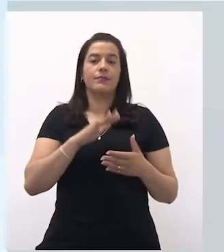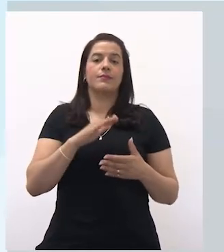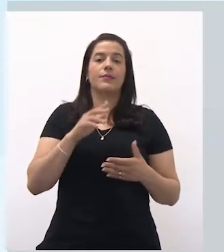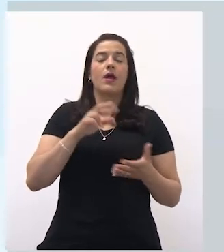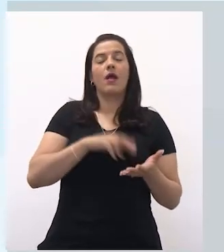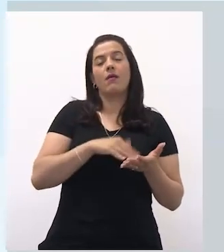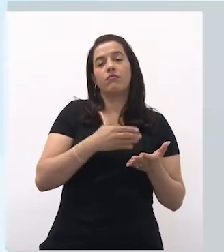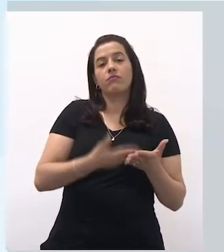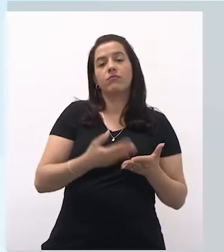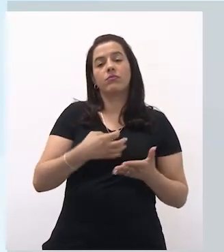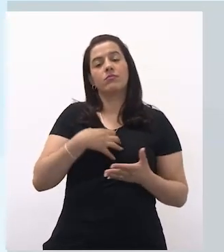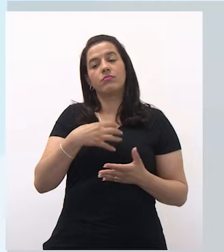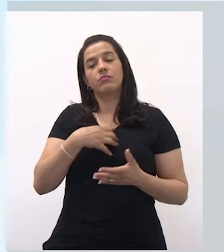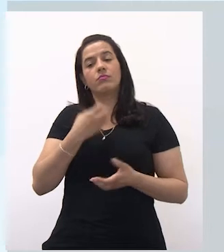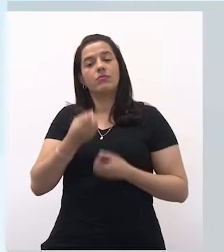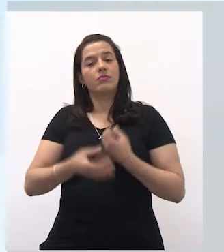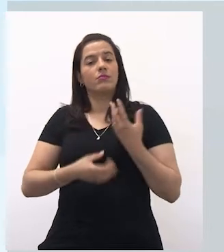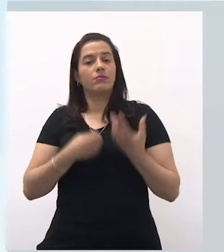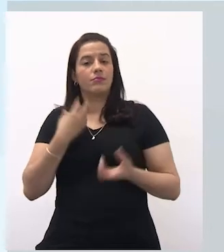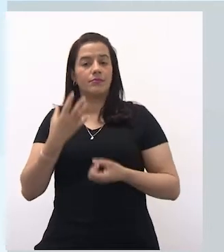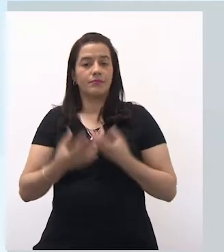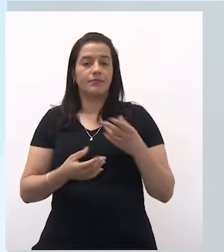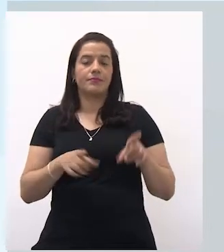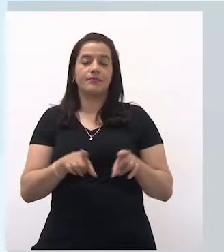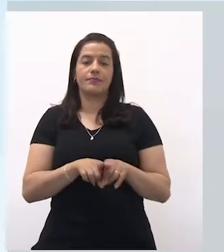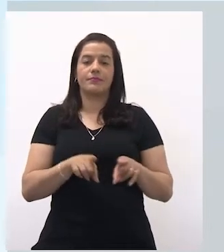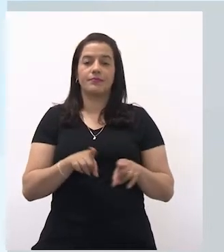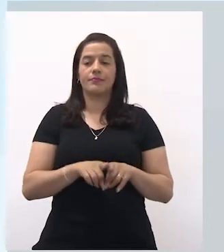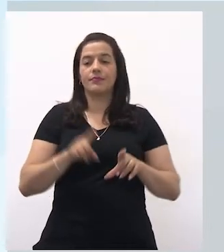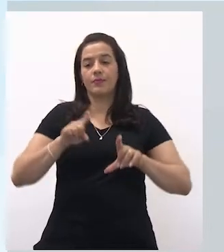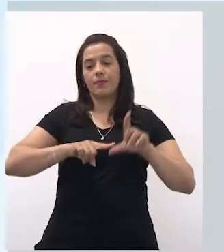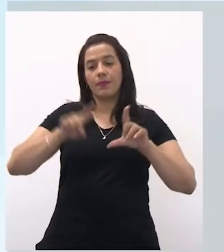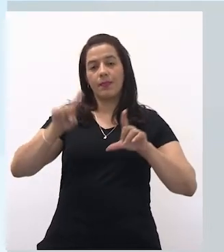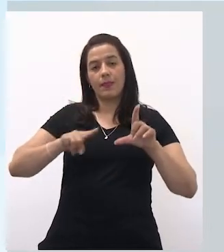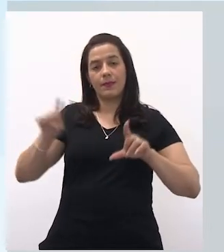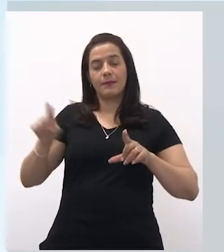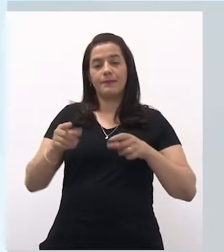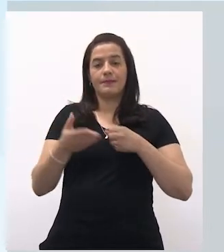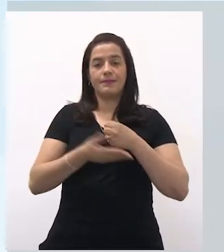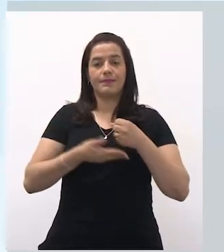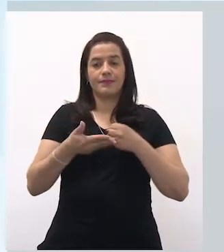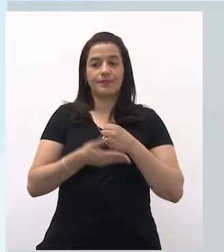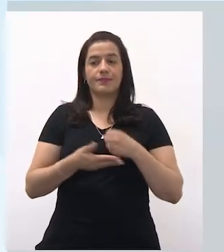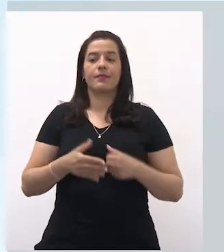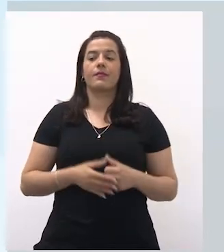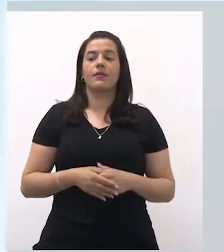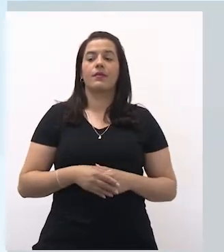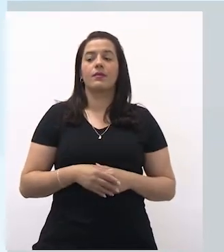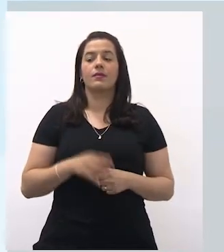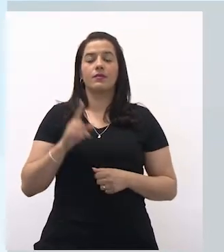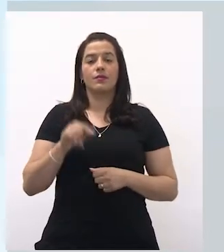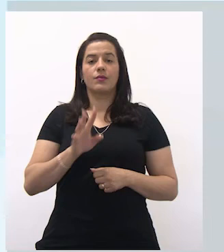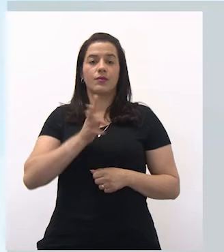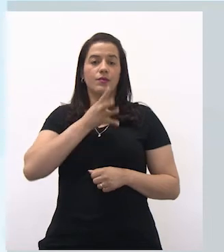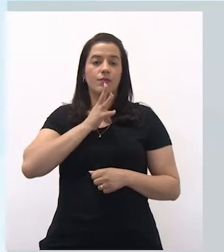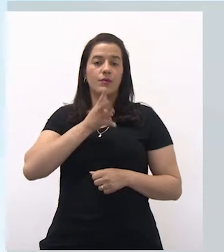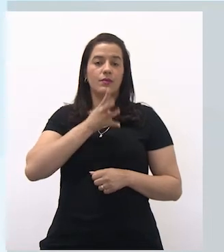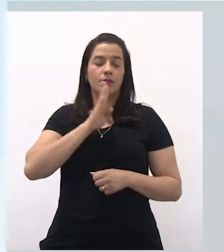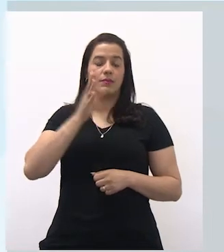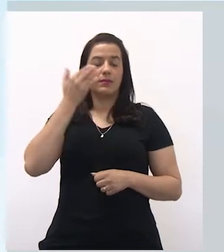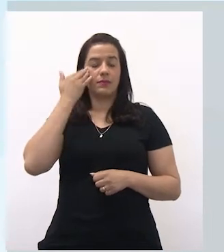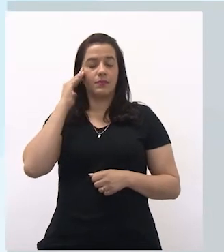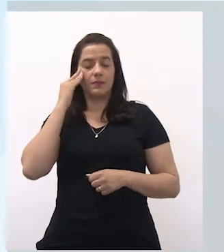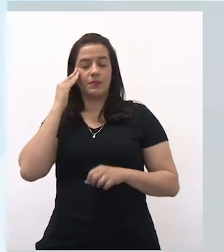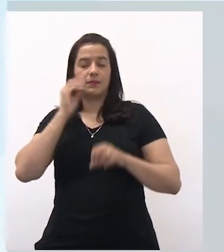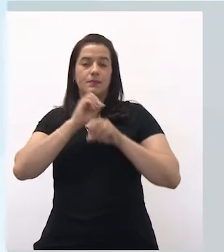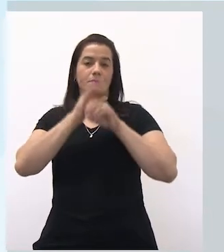de expressar. Então, eu estou também no nível considerado básico. Então, conhecimento e compreensão são